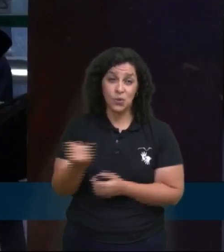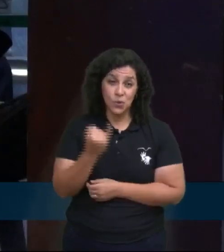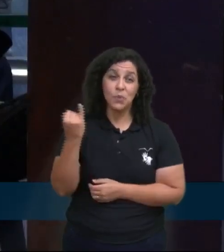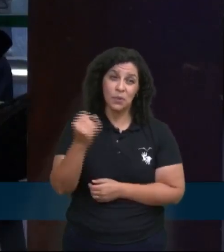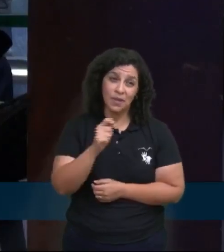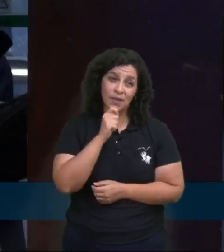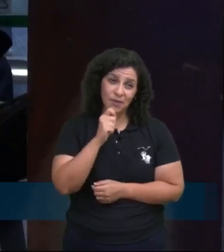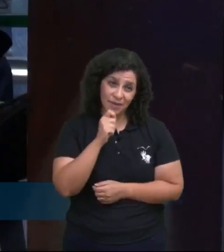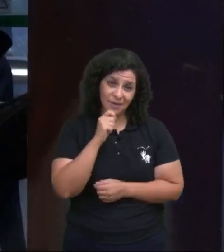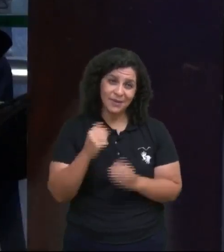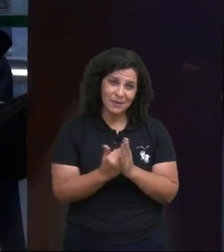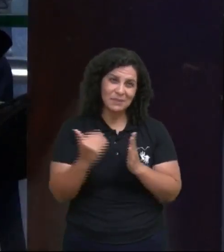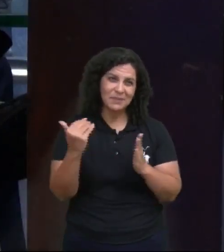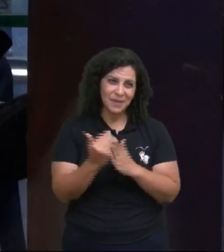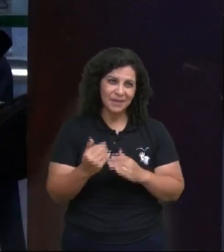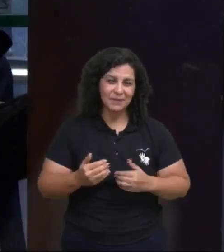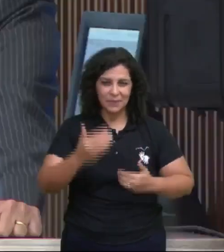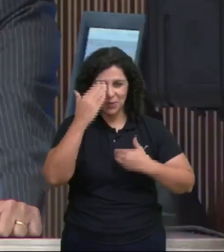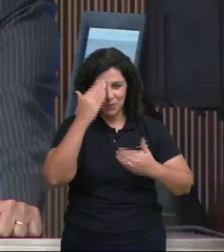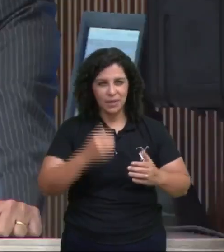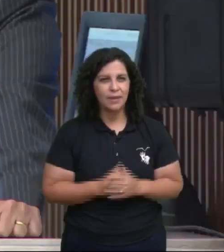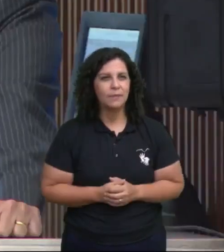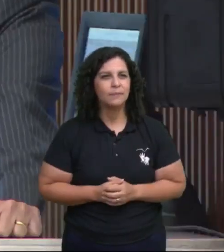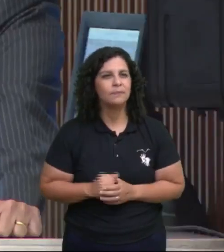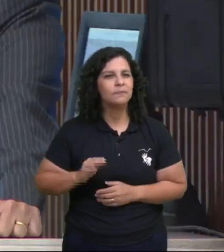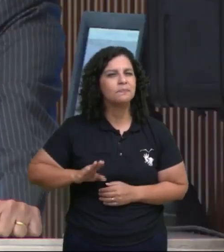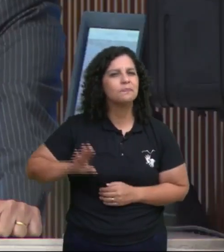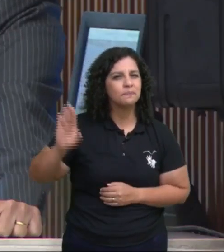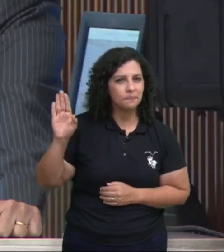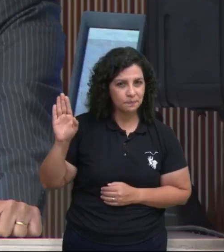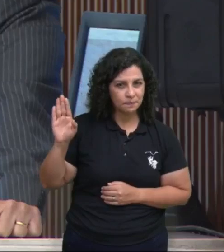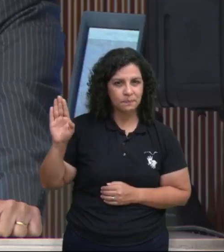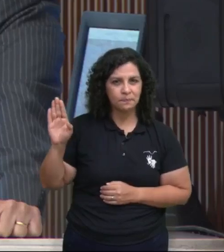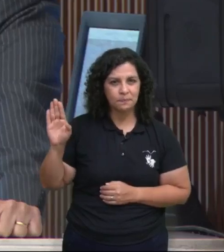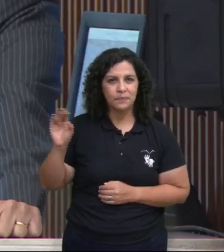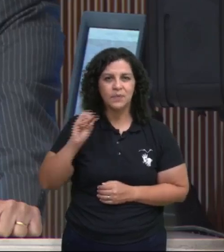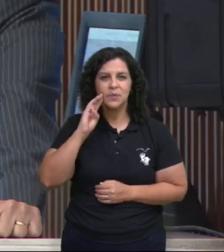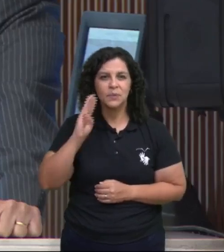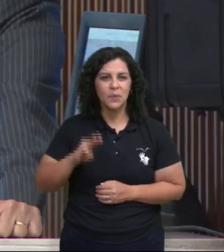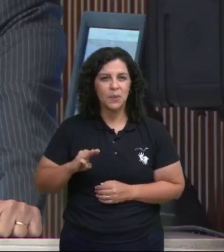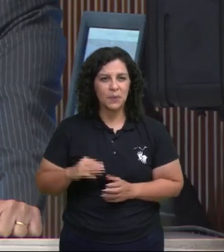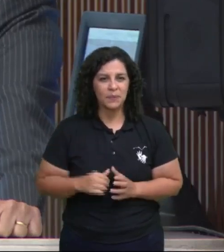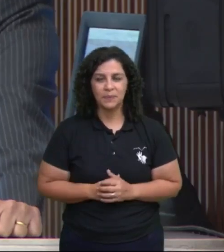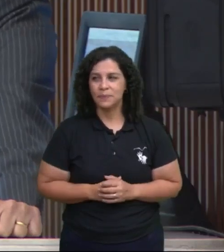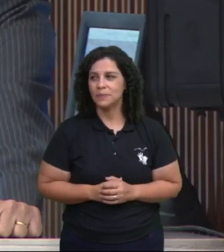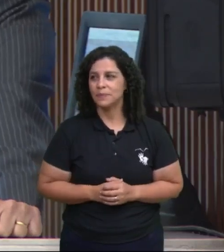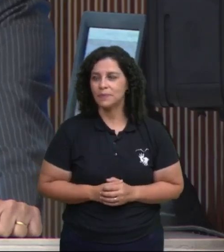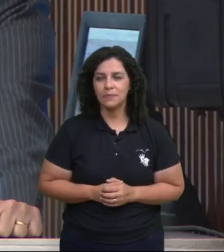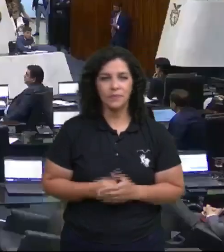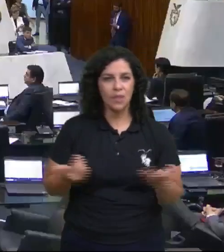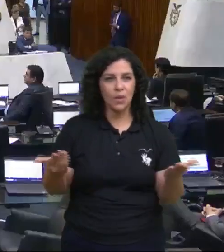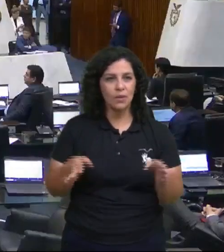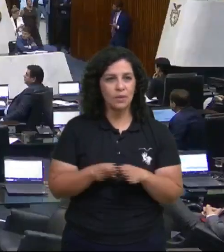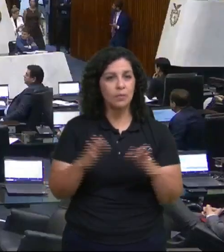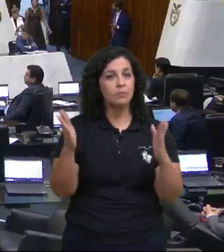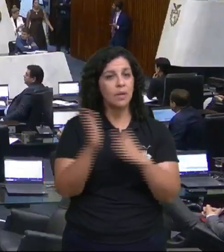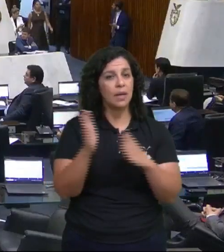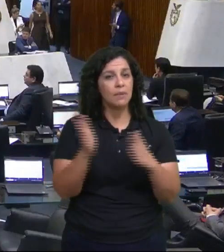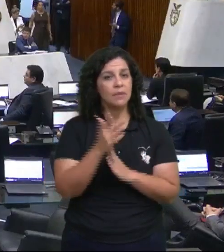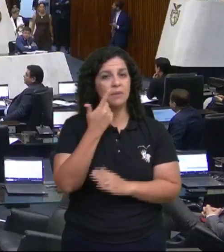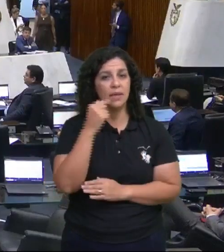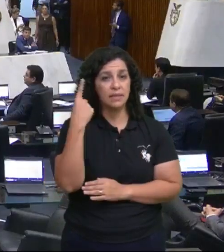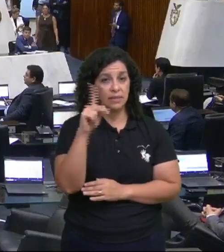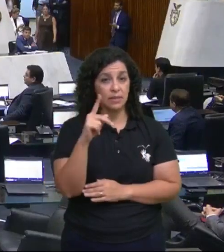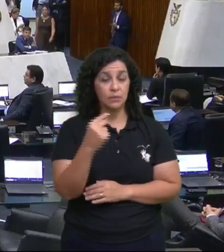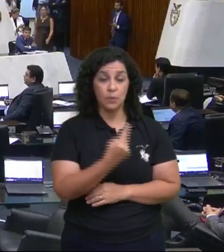claro, mais ainda. Obrigado pela Deputada Requião, deputada Mabel, também me permita parabenizar o seu pai, em